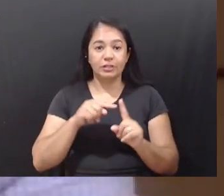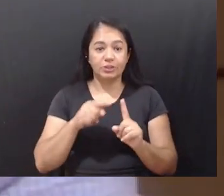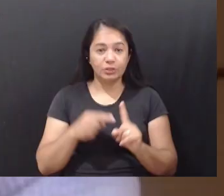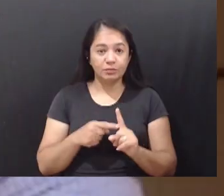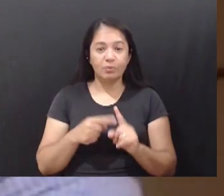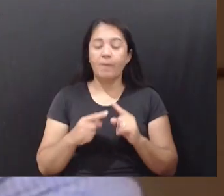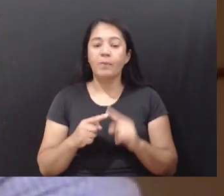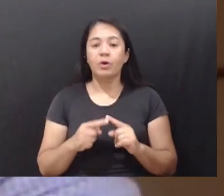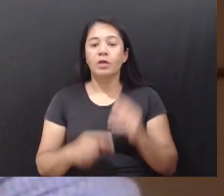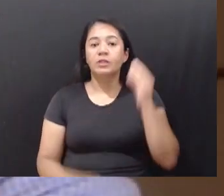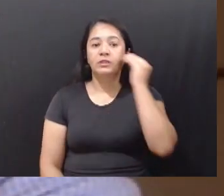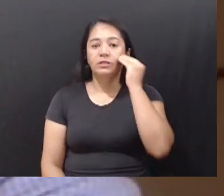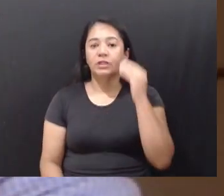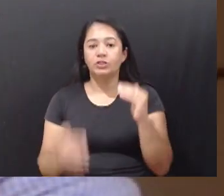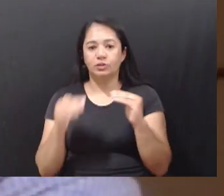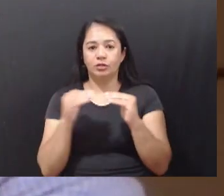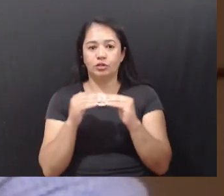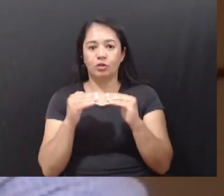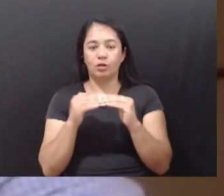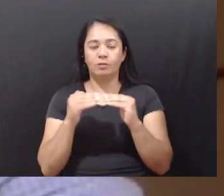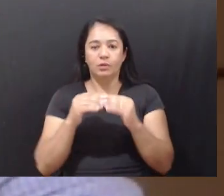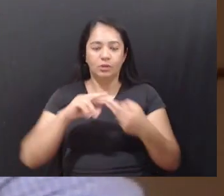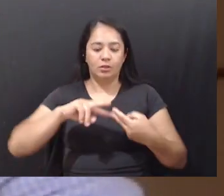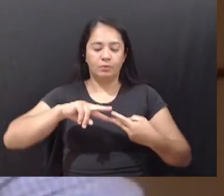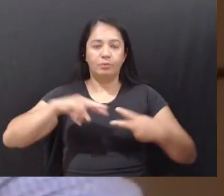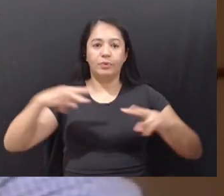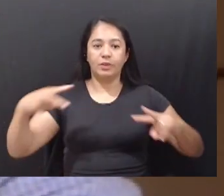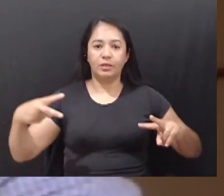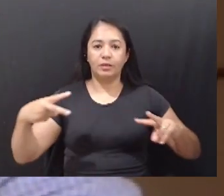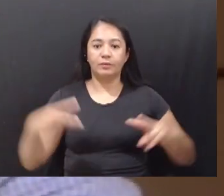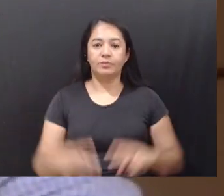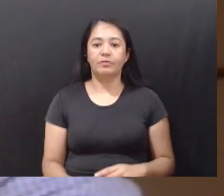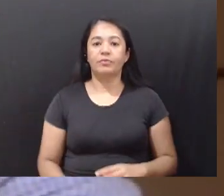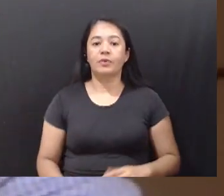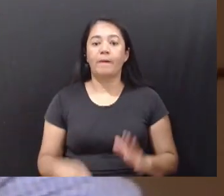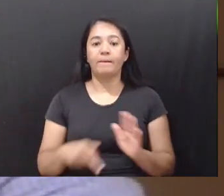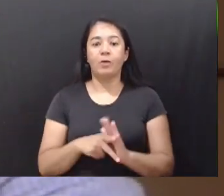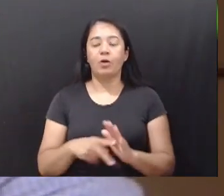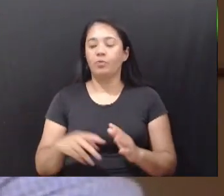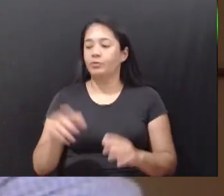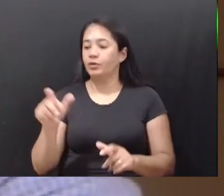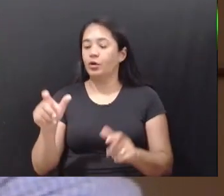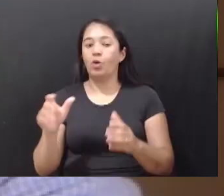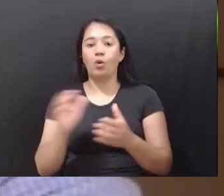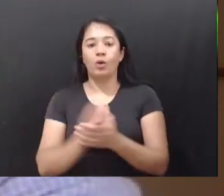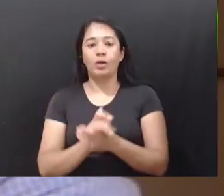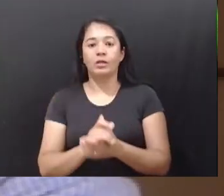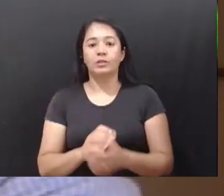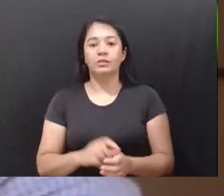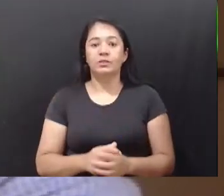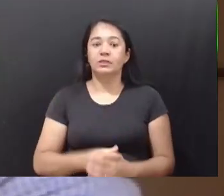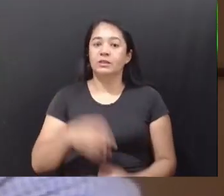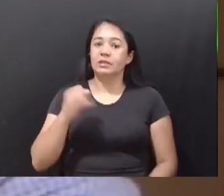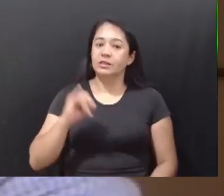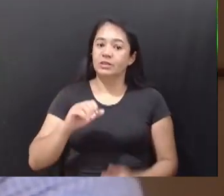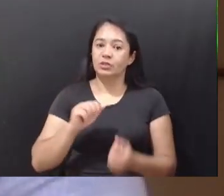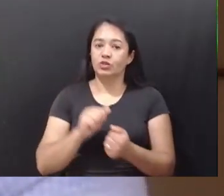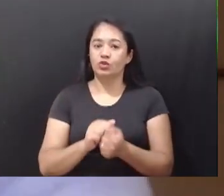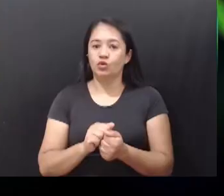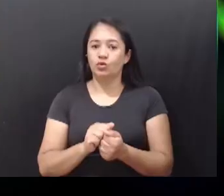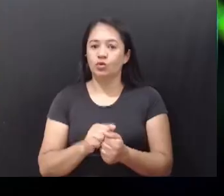brinca, né, dizendo que são pré-nupciais, por quê? São testes de compatibilidade genética. Então é pego o DNA do casal e visto